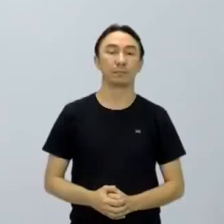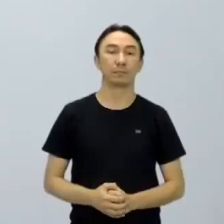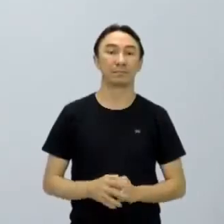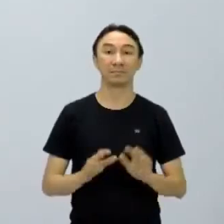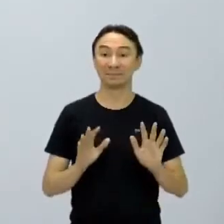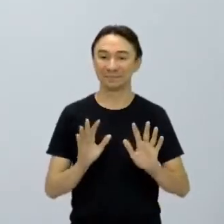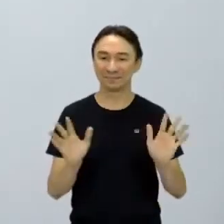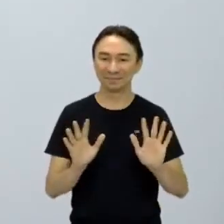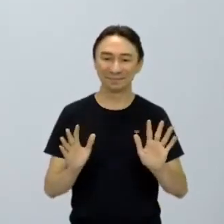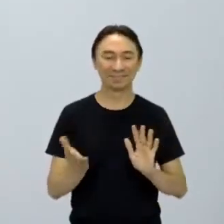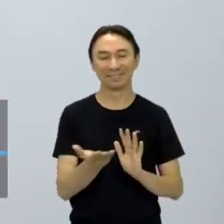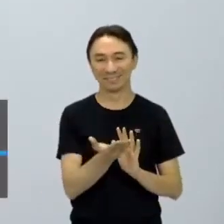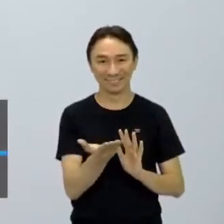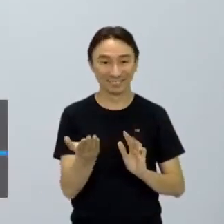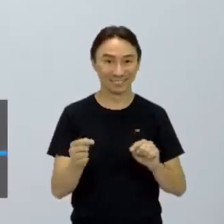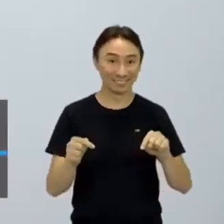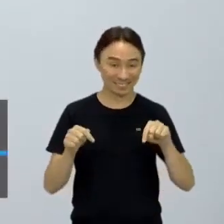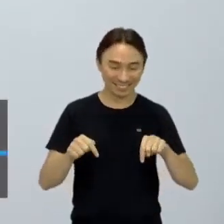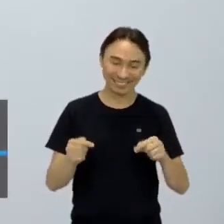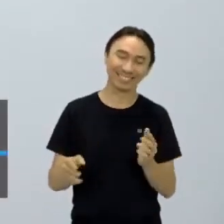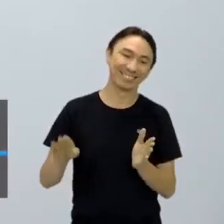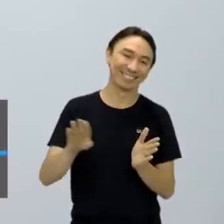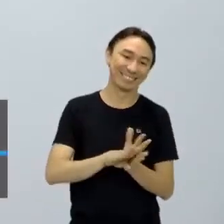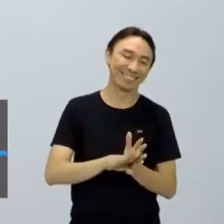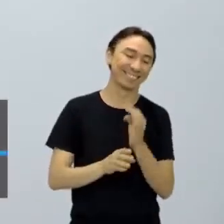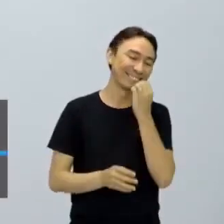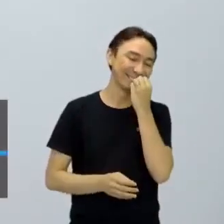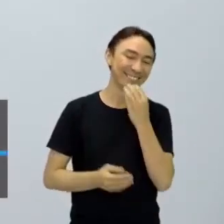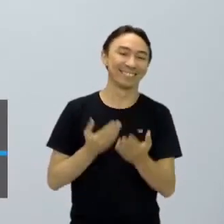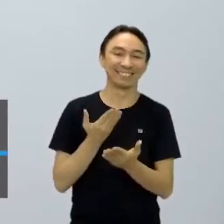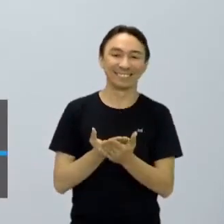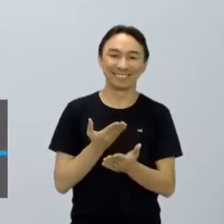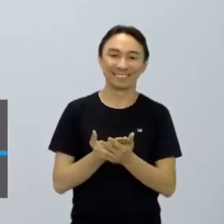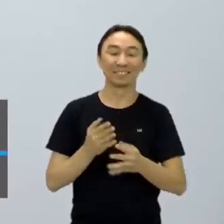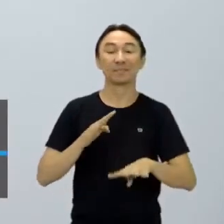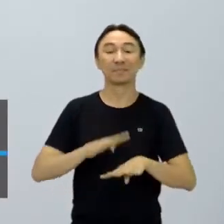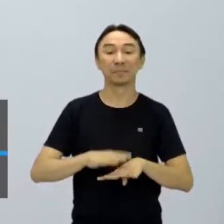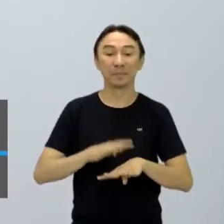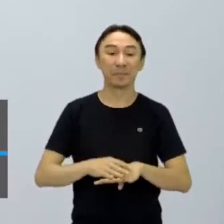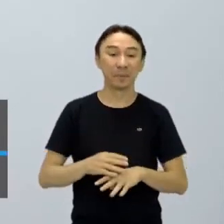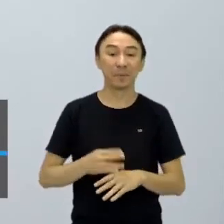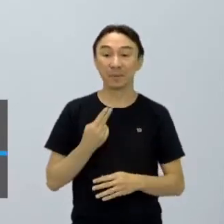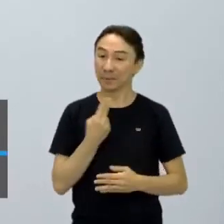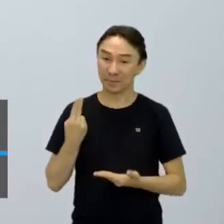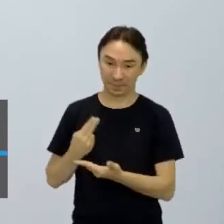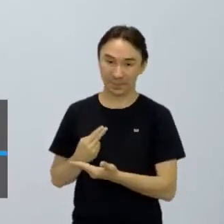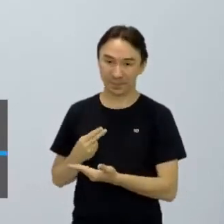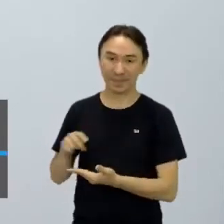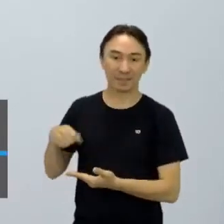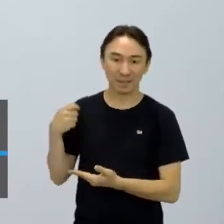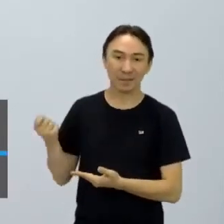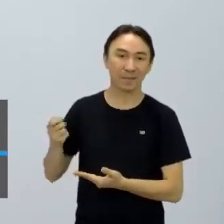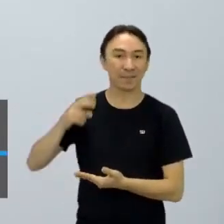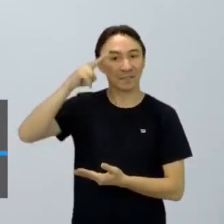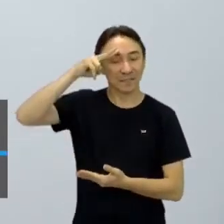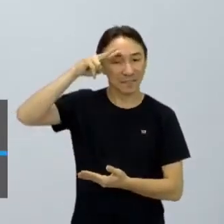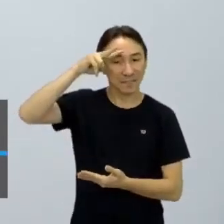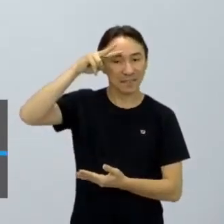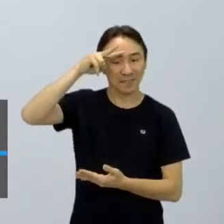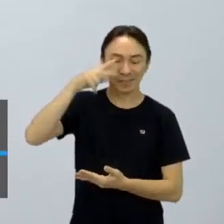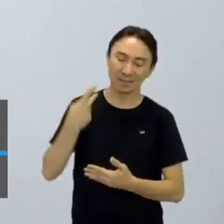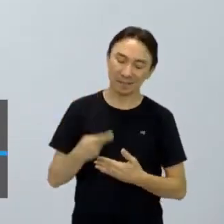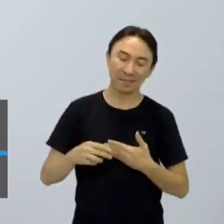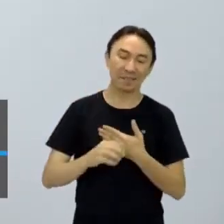Oi, gente, que bom que vocês chegaram aqui para nossa aula de matemática. Eu sou a Viviane, professora de vocês aqui no Centro de Mídias. Sejam todos muito